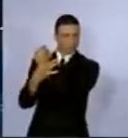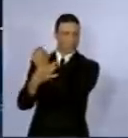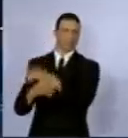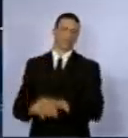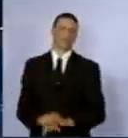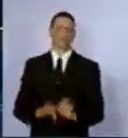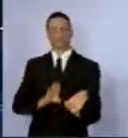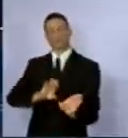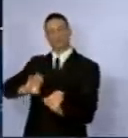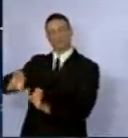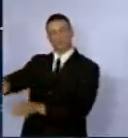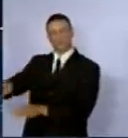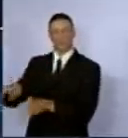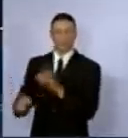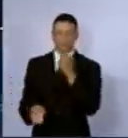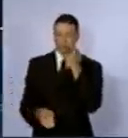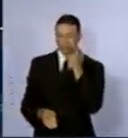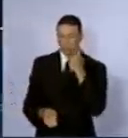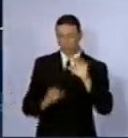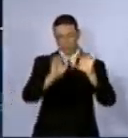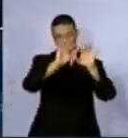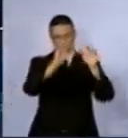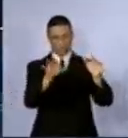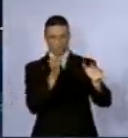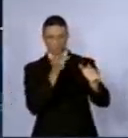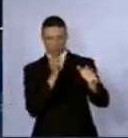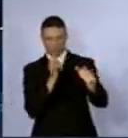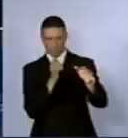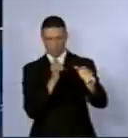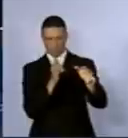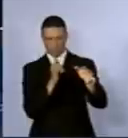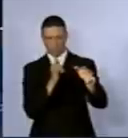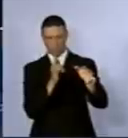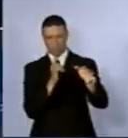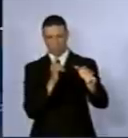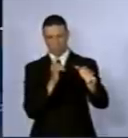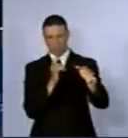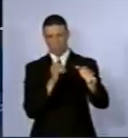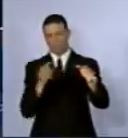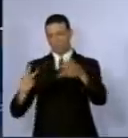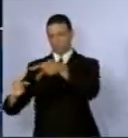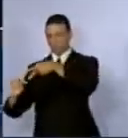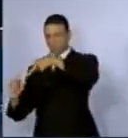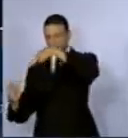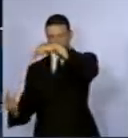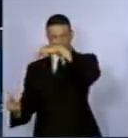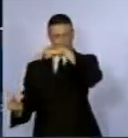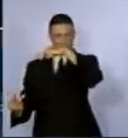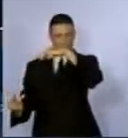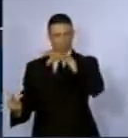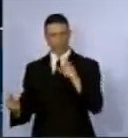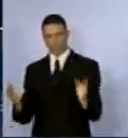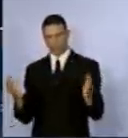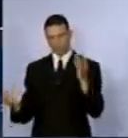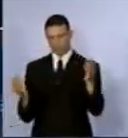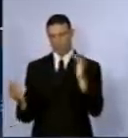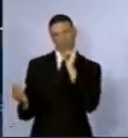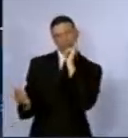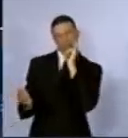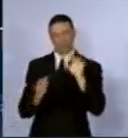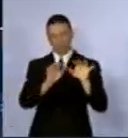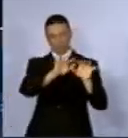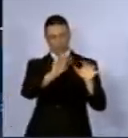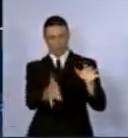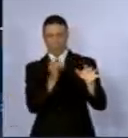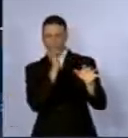essas especificidades ao campo eletromagnético que está no DNA. Para que vocês tenham uma ideia, esses campos